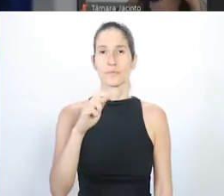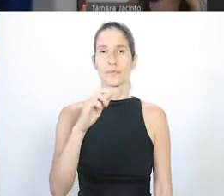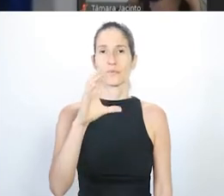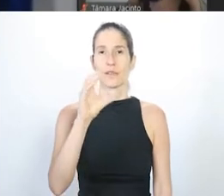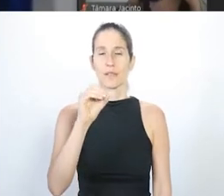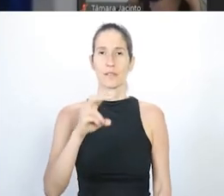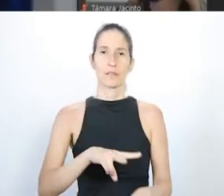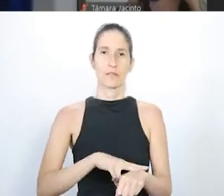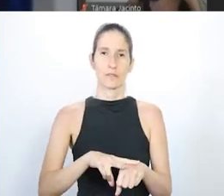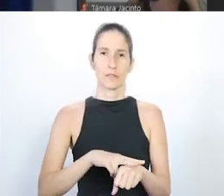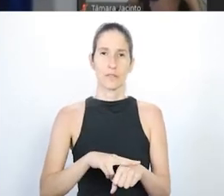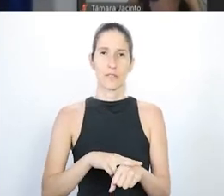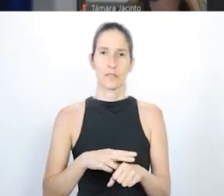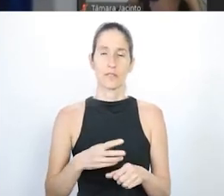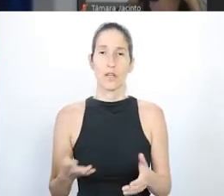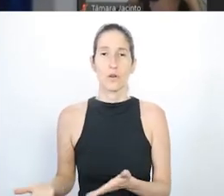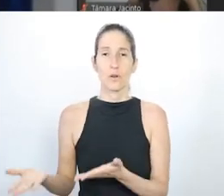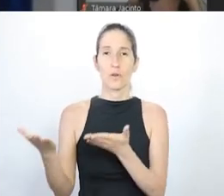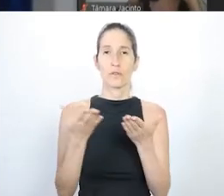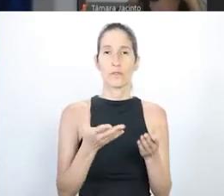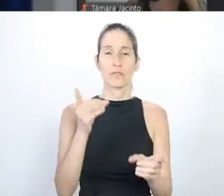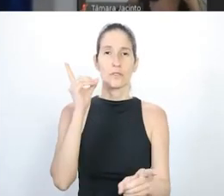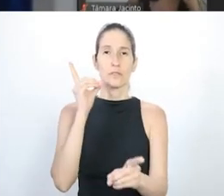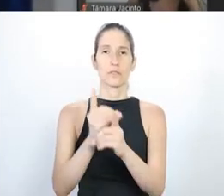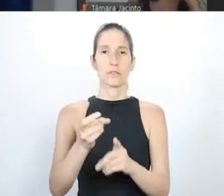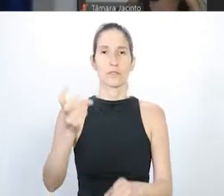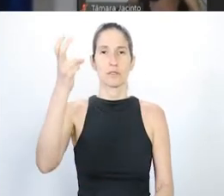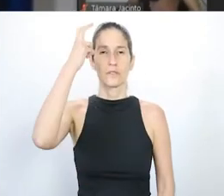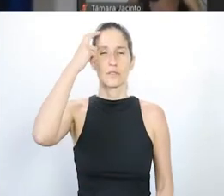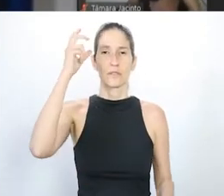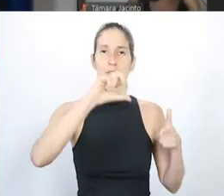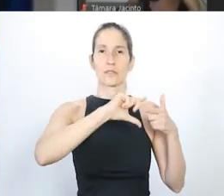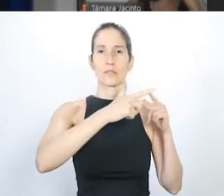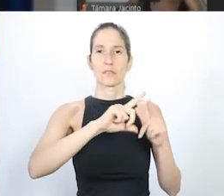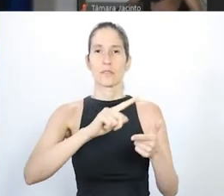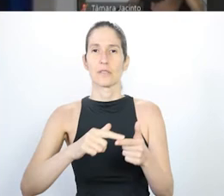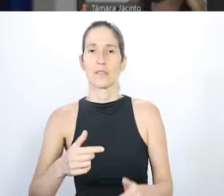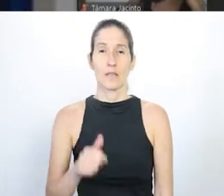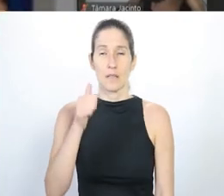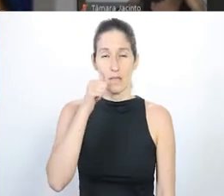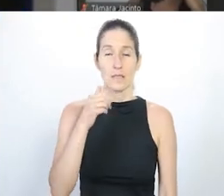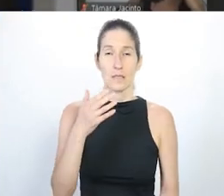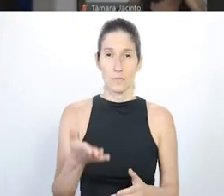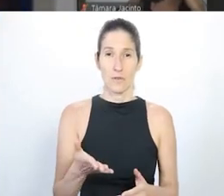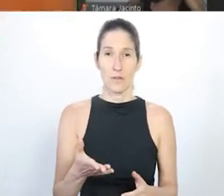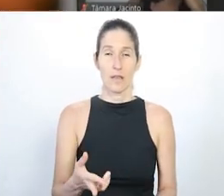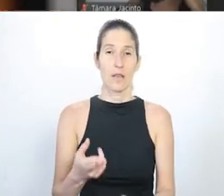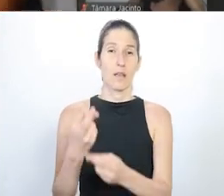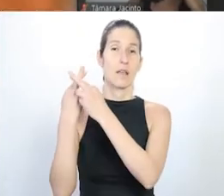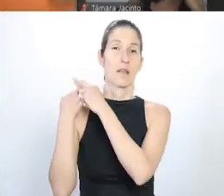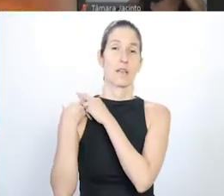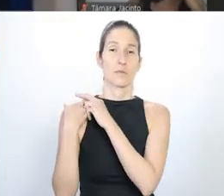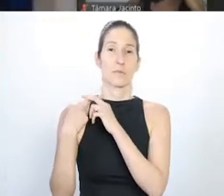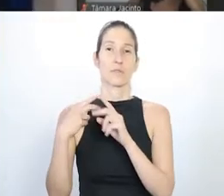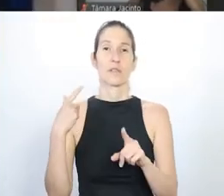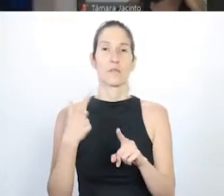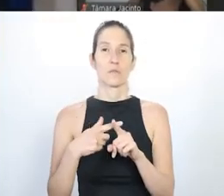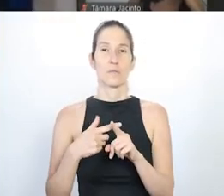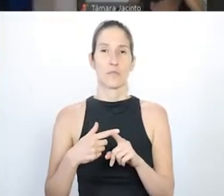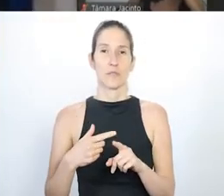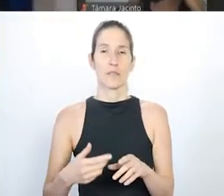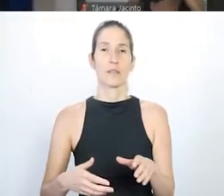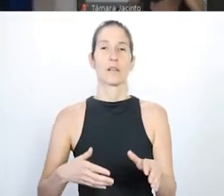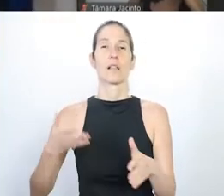Tradicionais da Chapada dos Veadeiros. Essa baixinha é a responsável, porque na época ela estava ali também de frente com tudo, junto com o